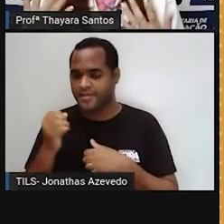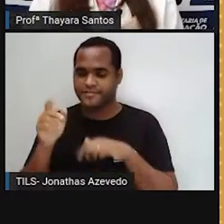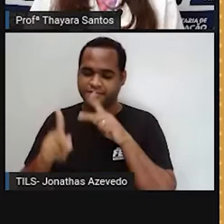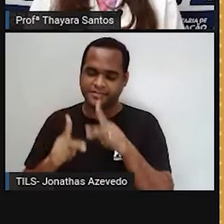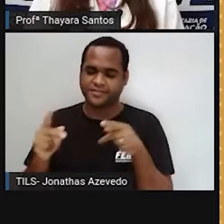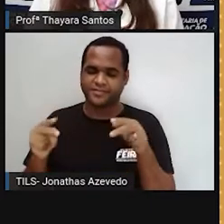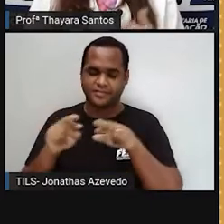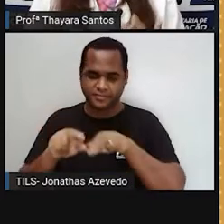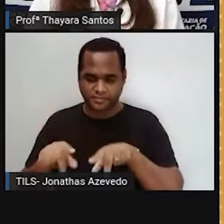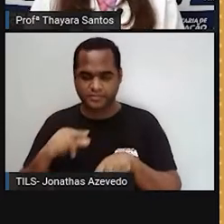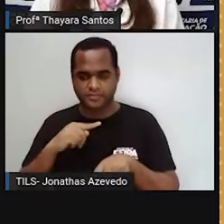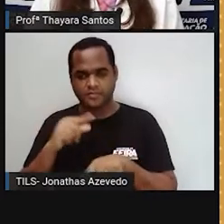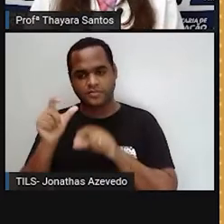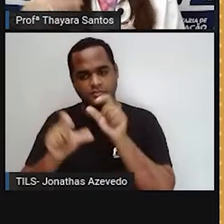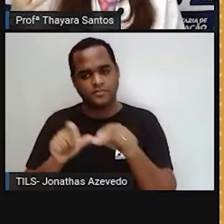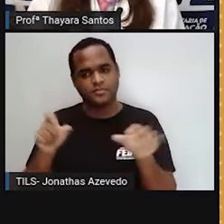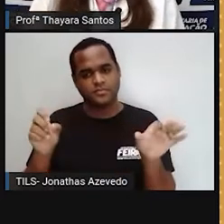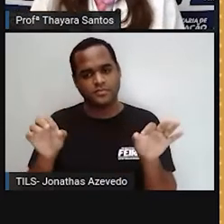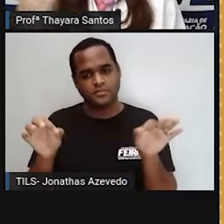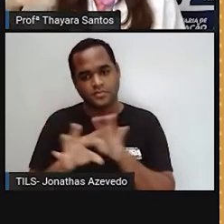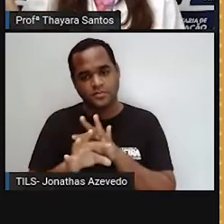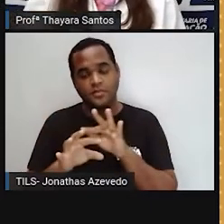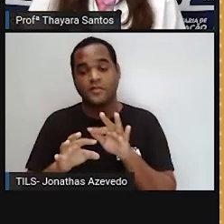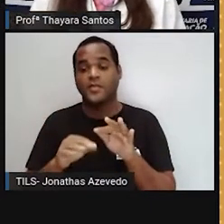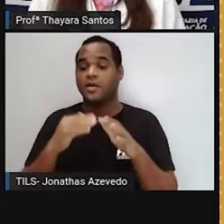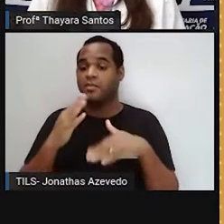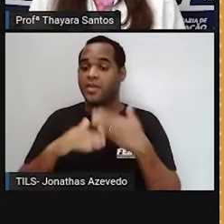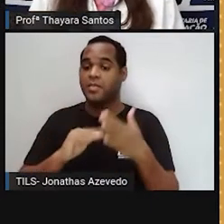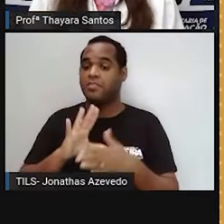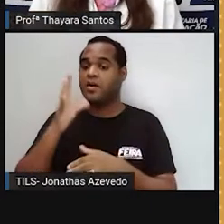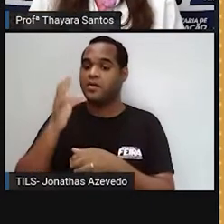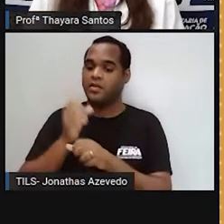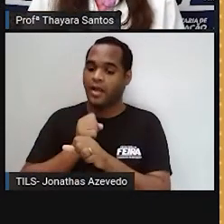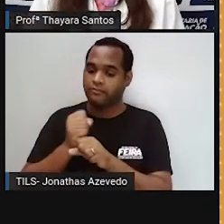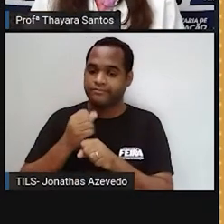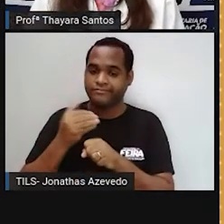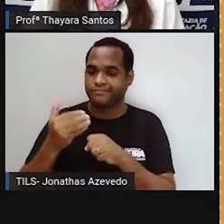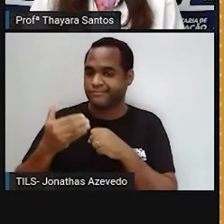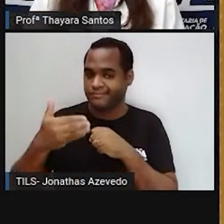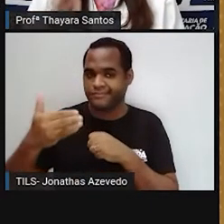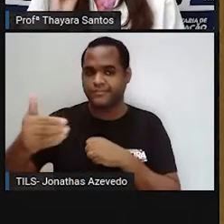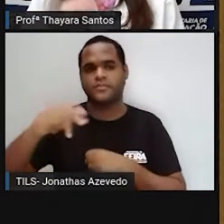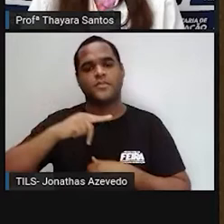espécie, ela vai acabar naturalmente se perpetuando ao longo das próximas gerações.